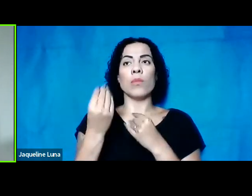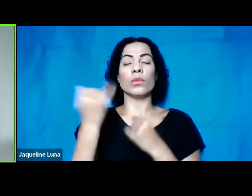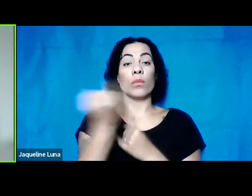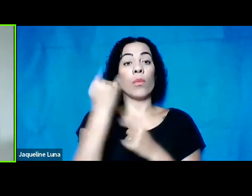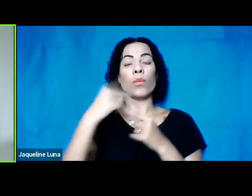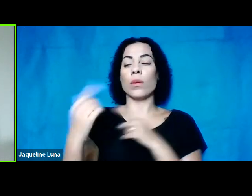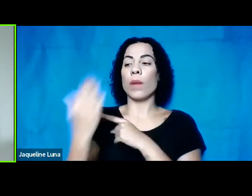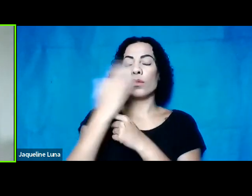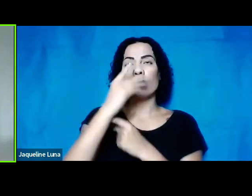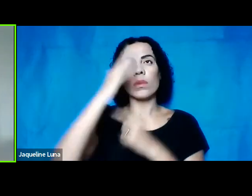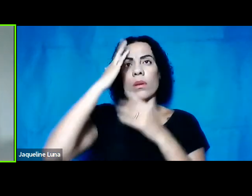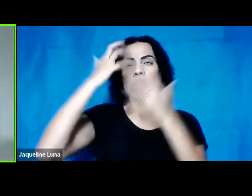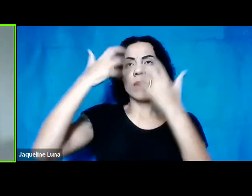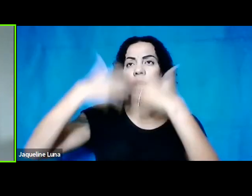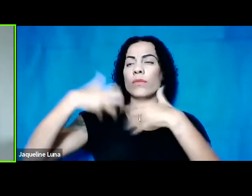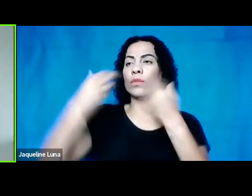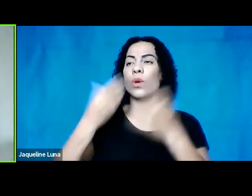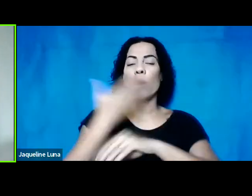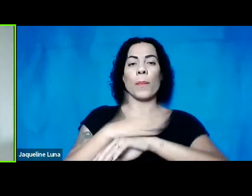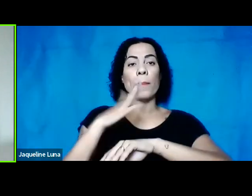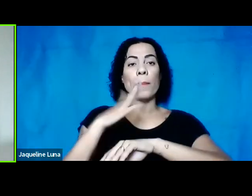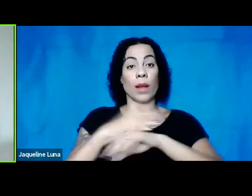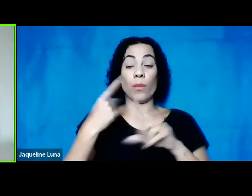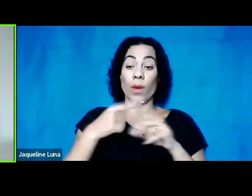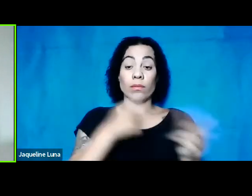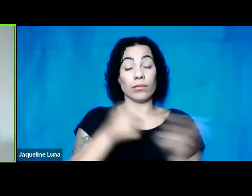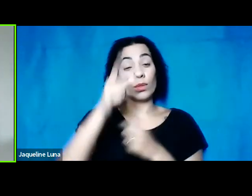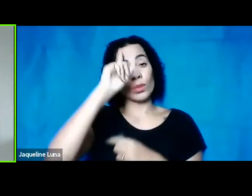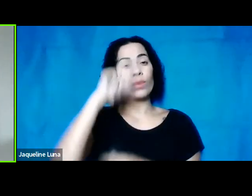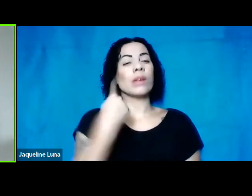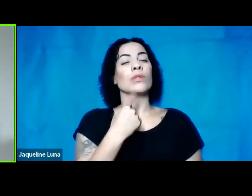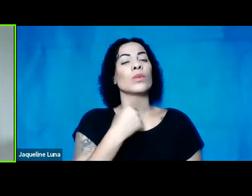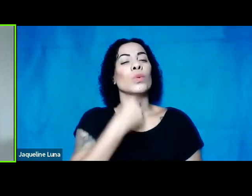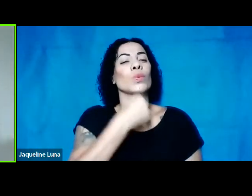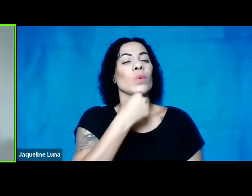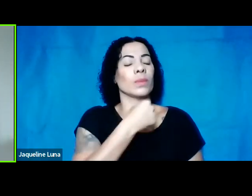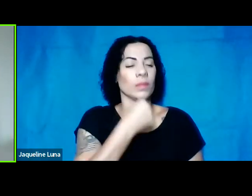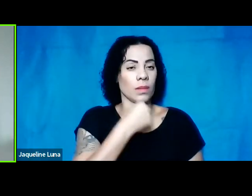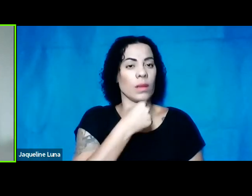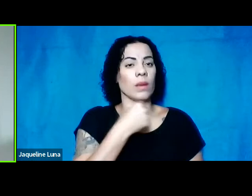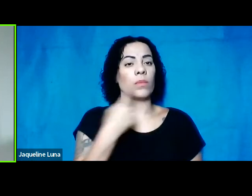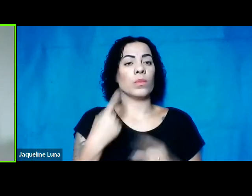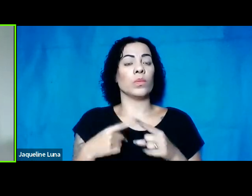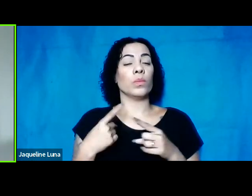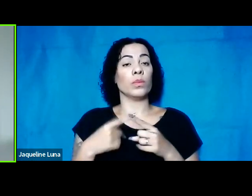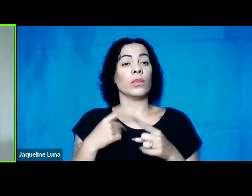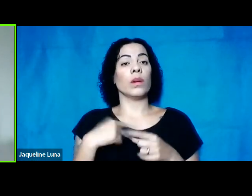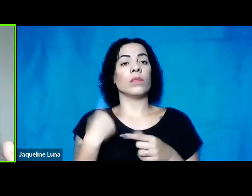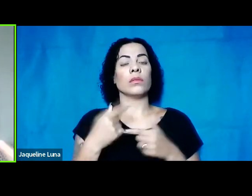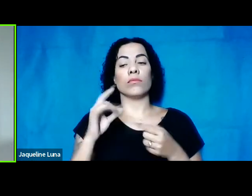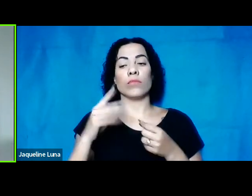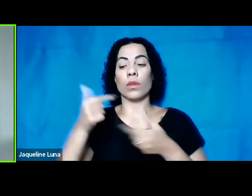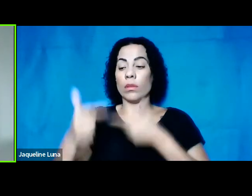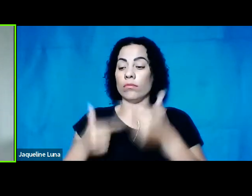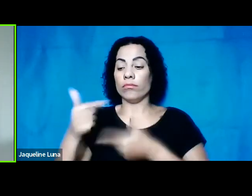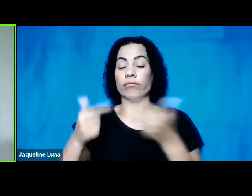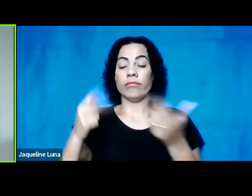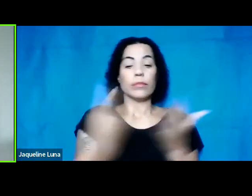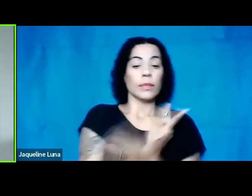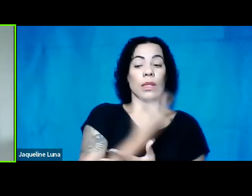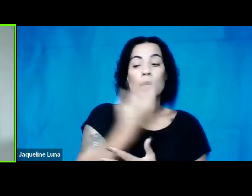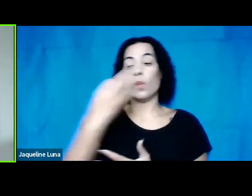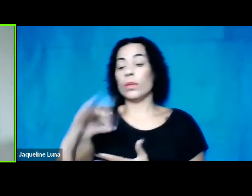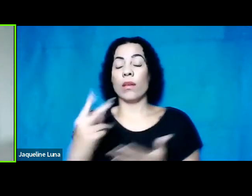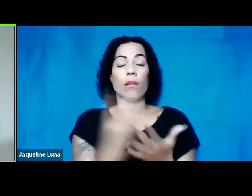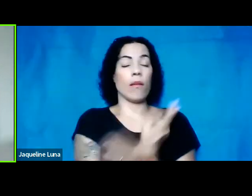nessas práticas que no dia a dia a gente não consegue. Né? A gente acaba trabalhando com erros e